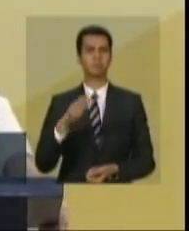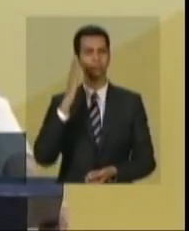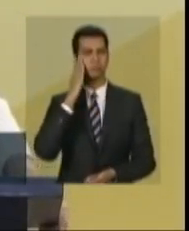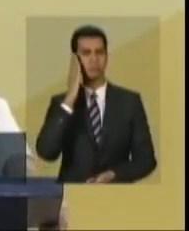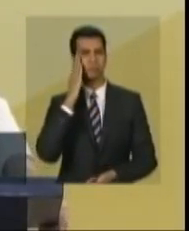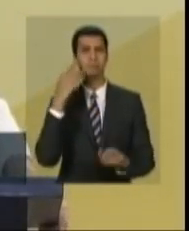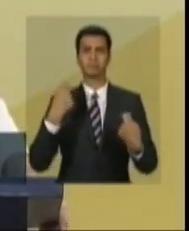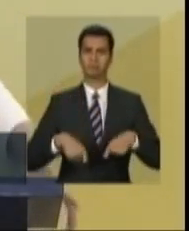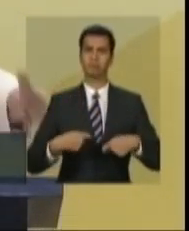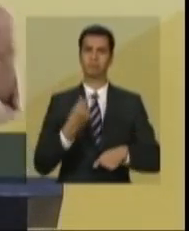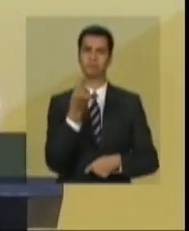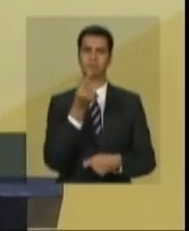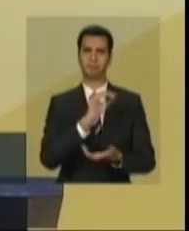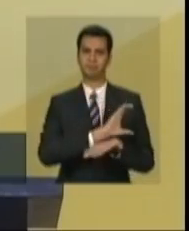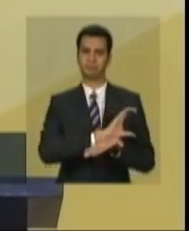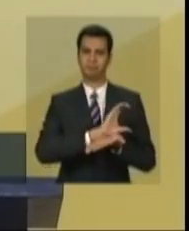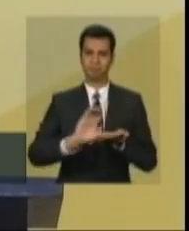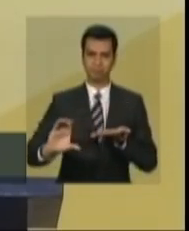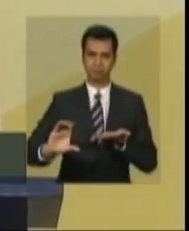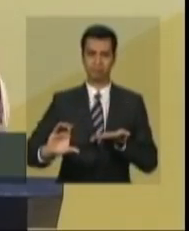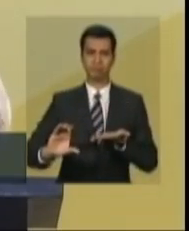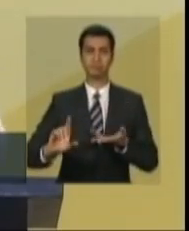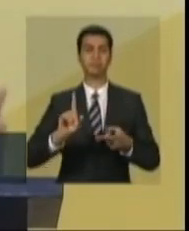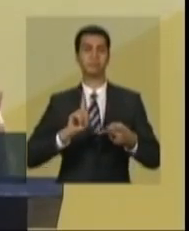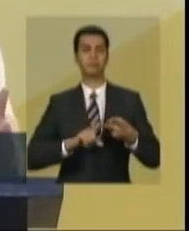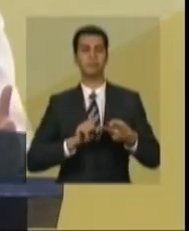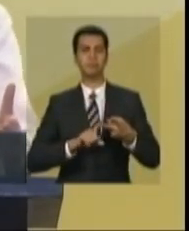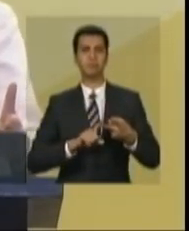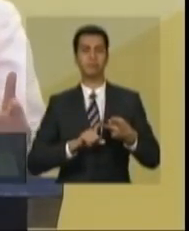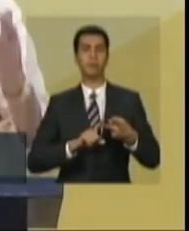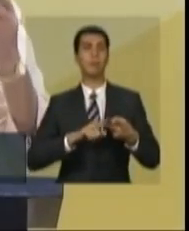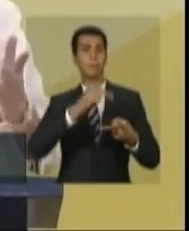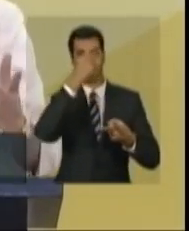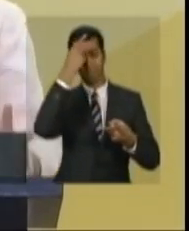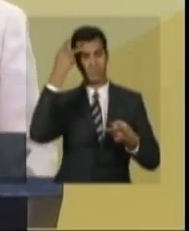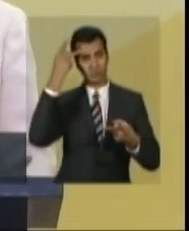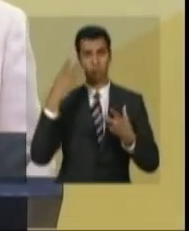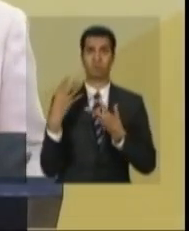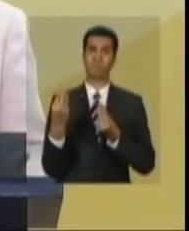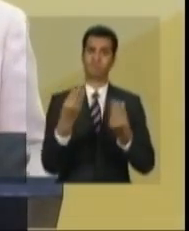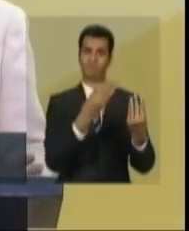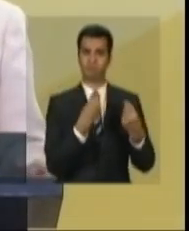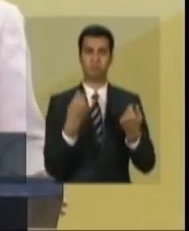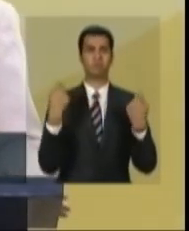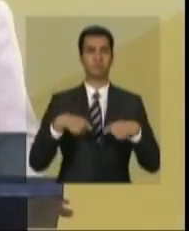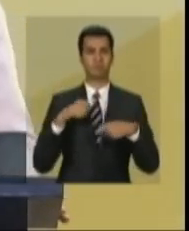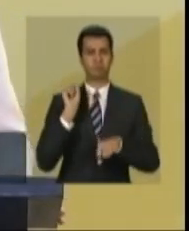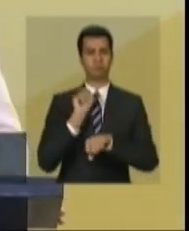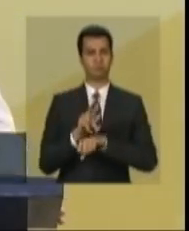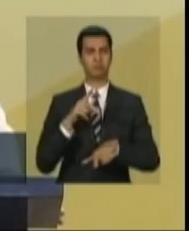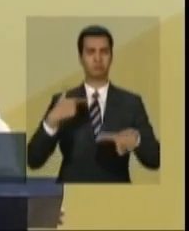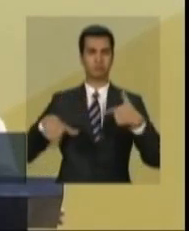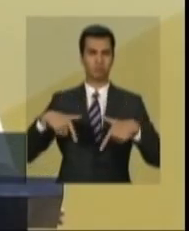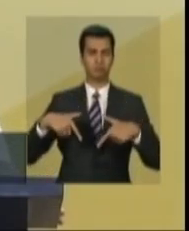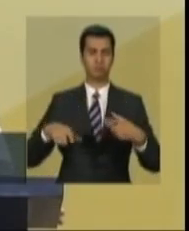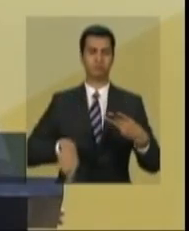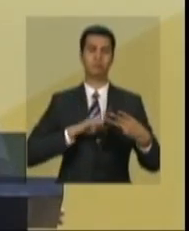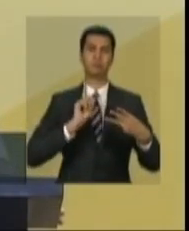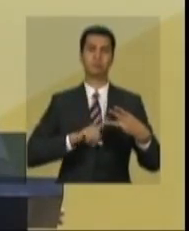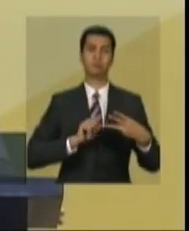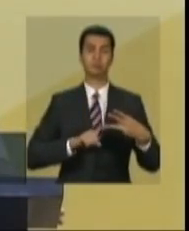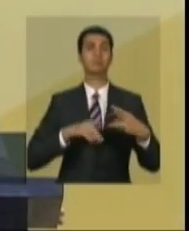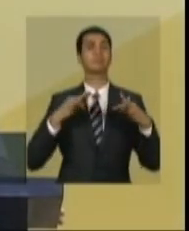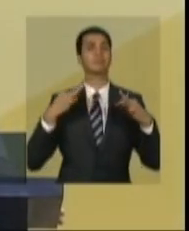elevados recursos humanos, financeiros e tecnológicos. Não por